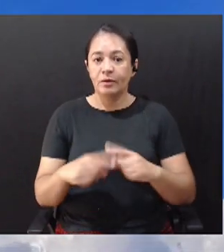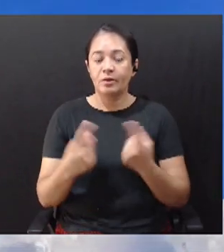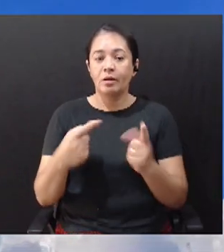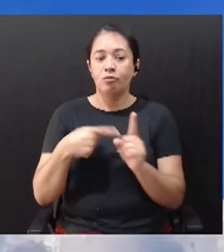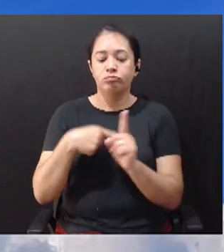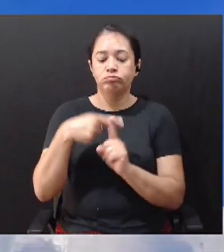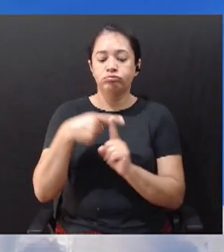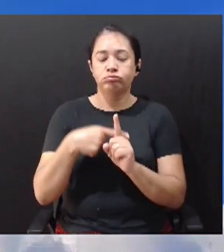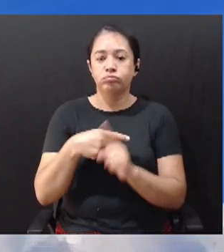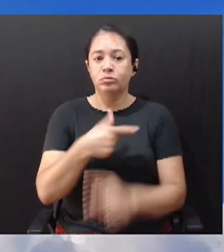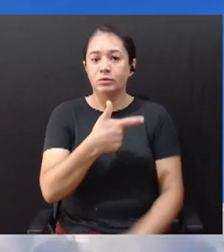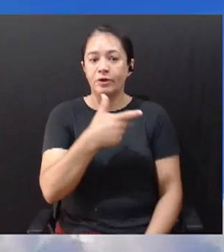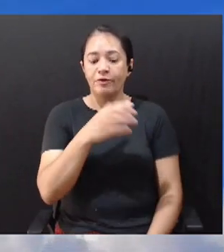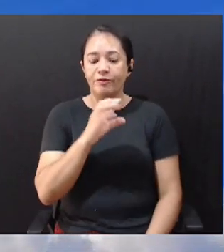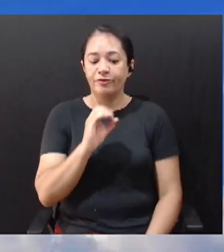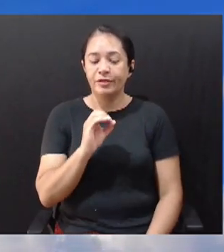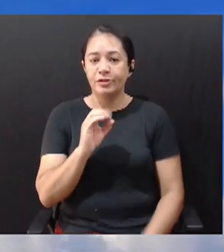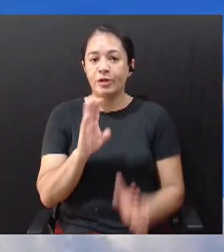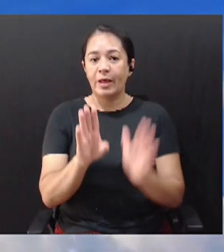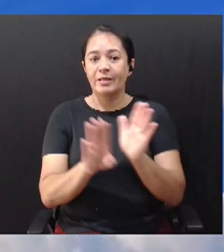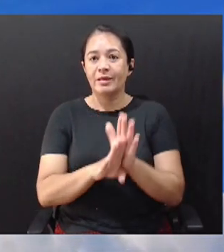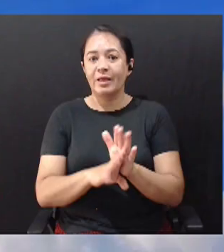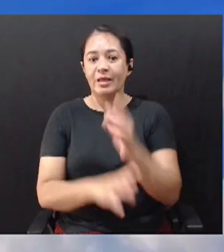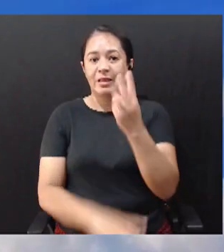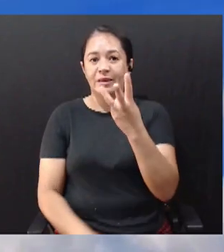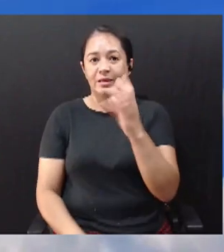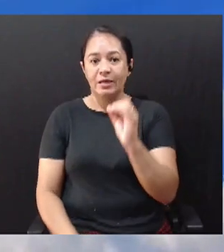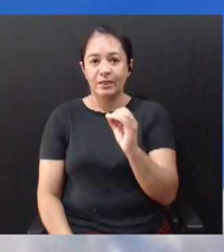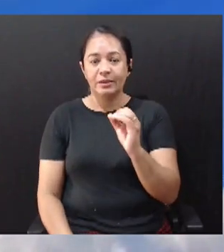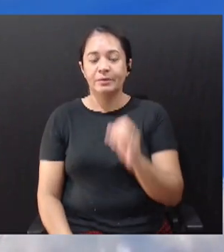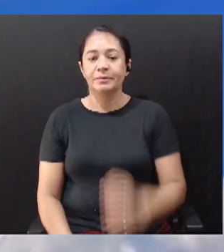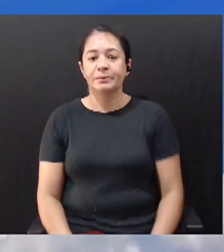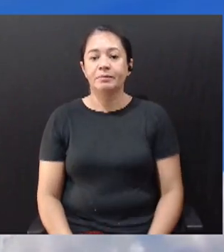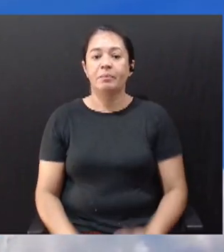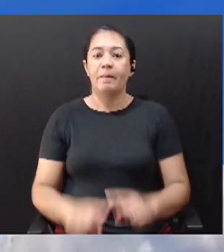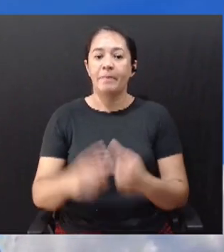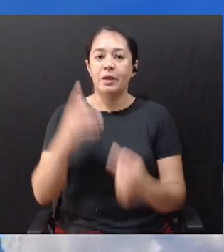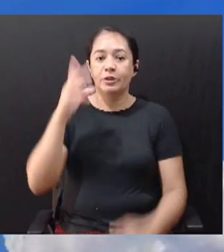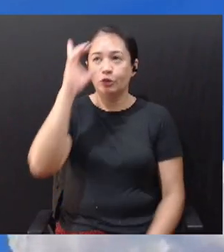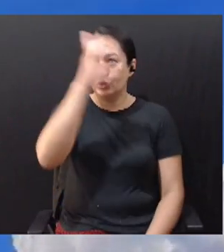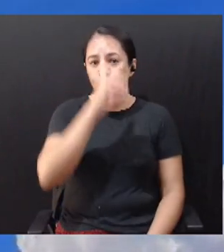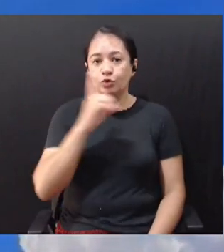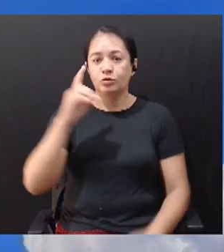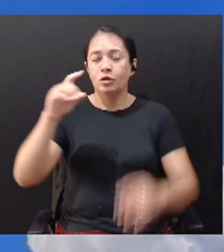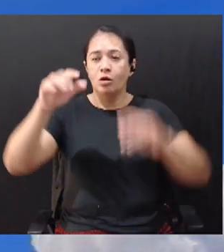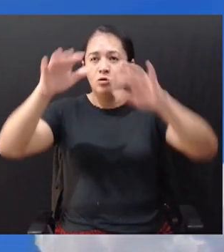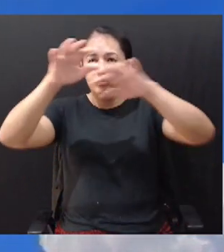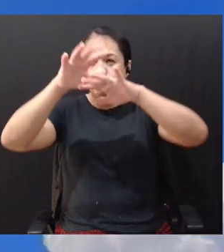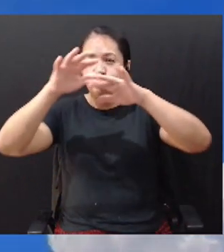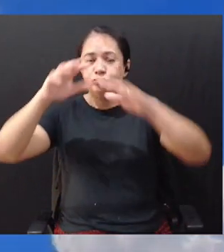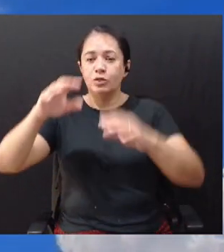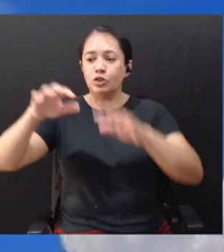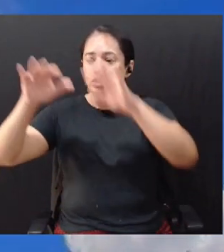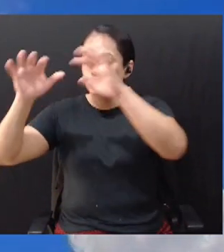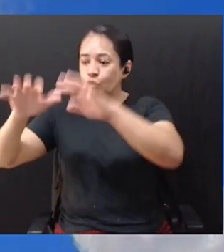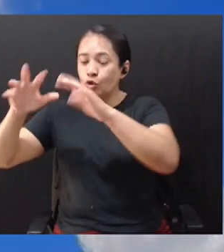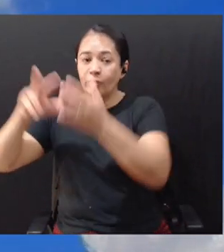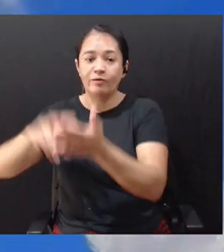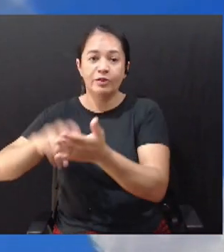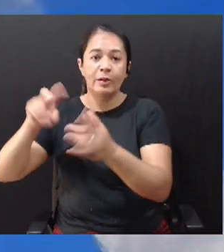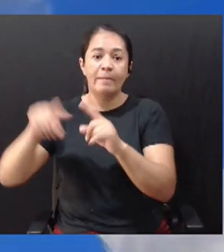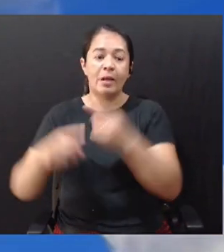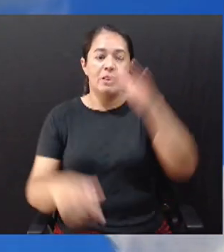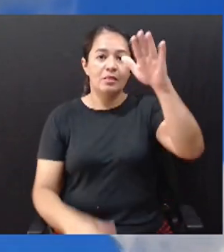20, máxima 30 para sábado, viu? Para domingo, nublado com chuva de manhã, as nuvens diminuem à tarde, mínima